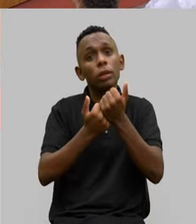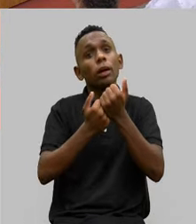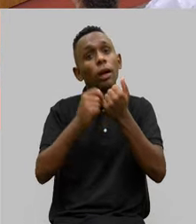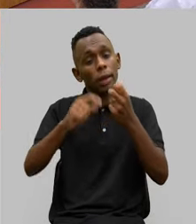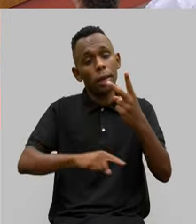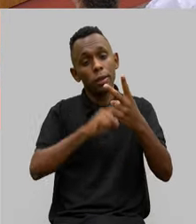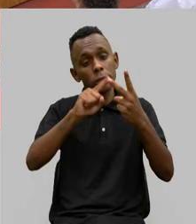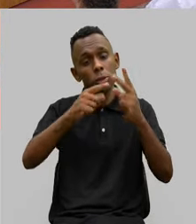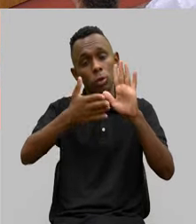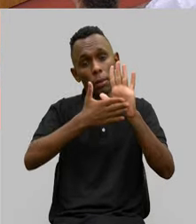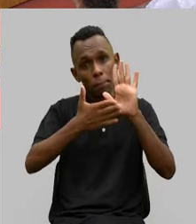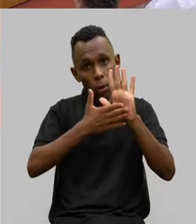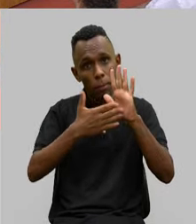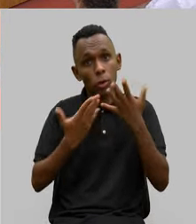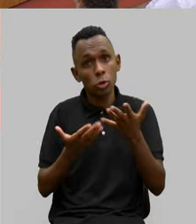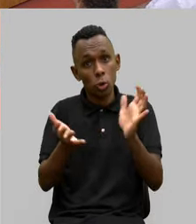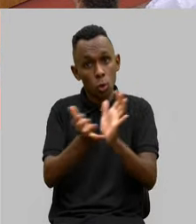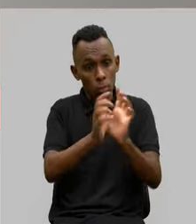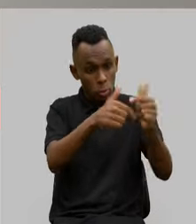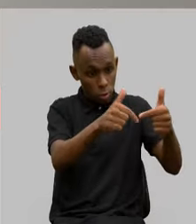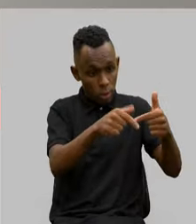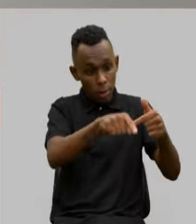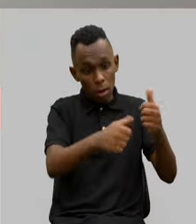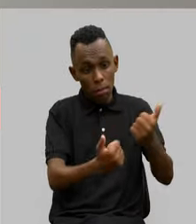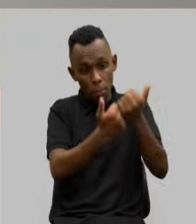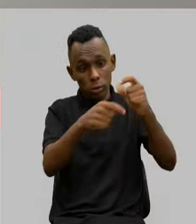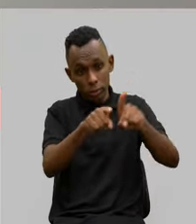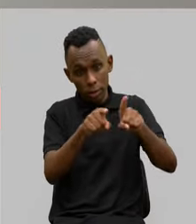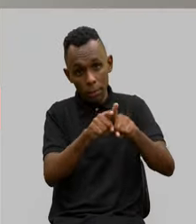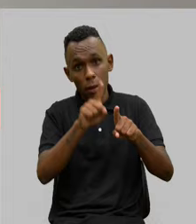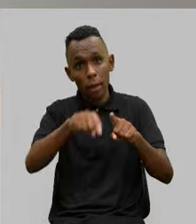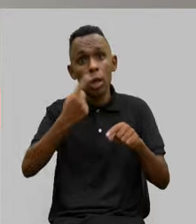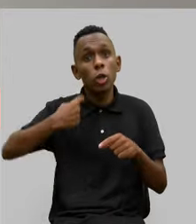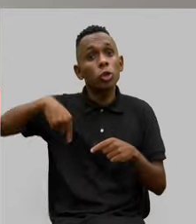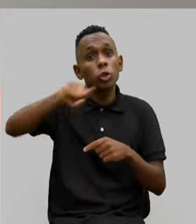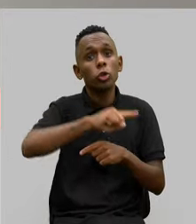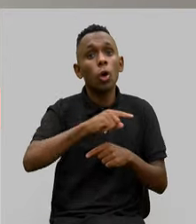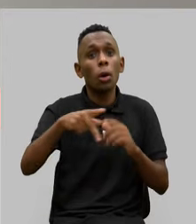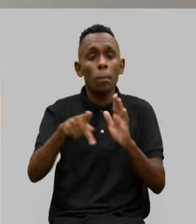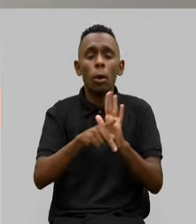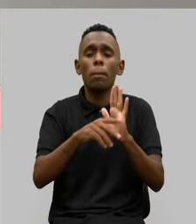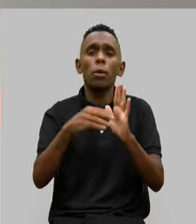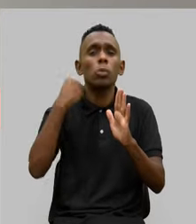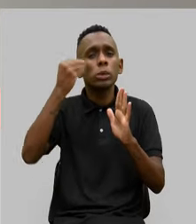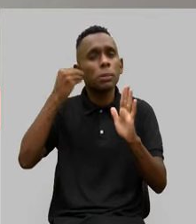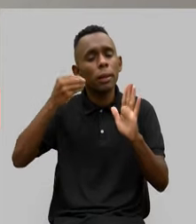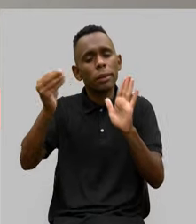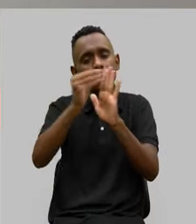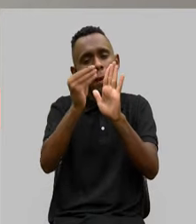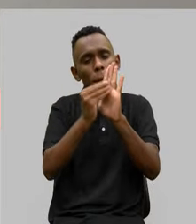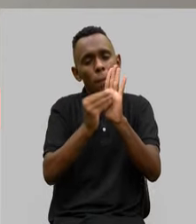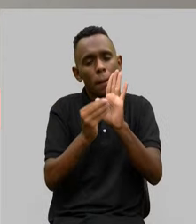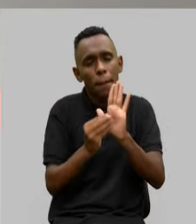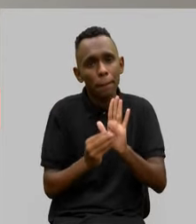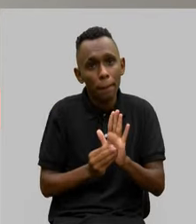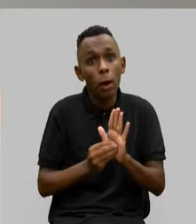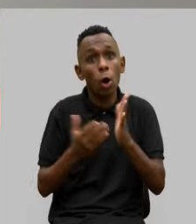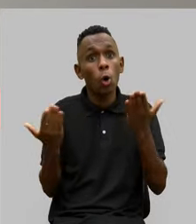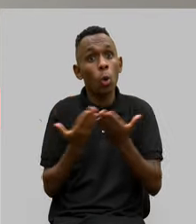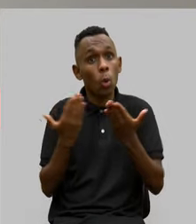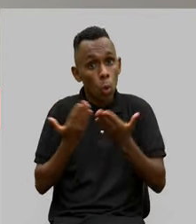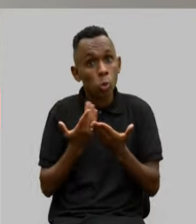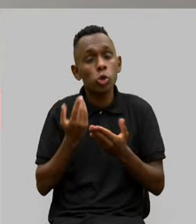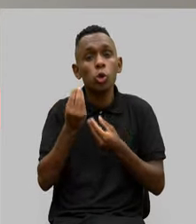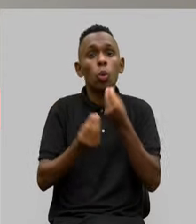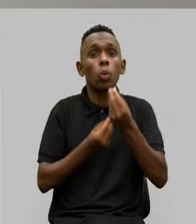proposta e o grupo de trabalho pode contribuir com isso é a gente construir um portfólio porque hoje portfólio